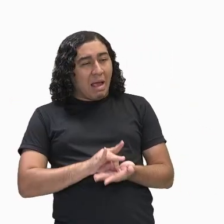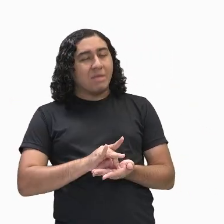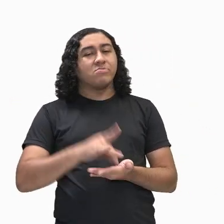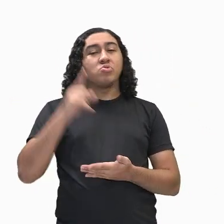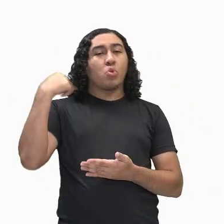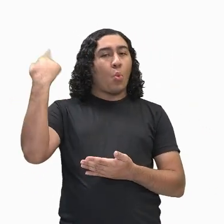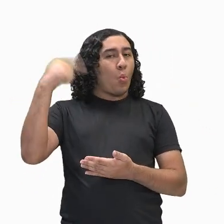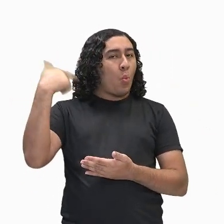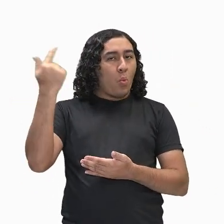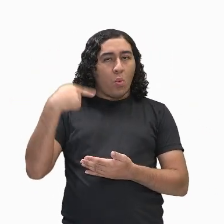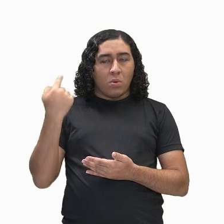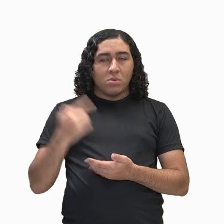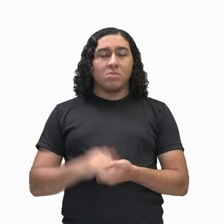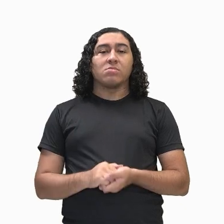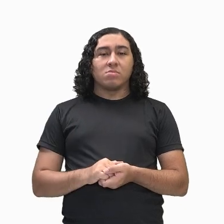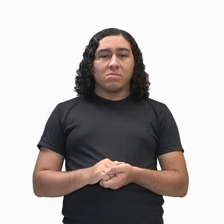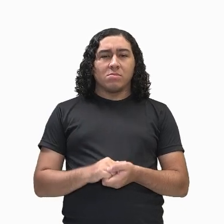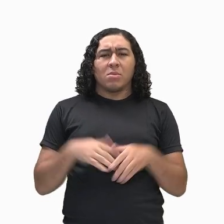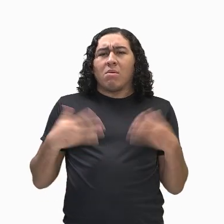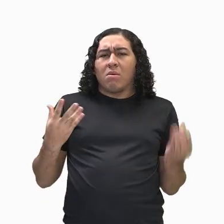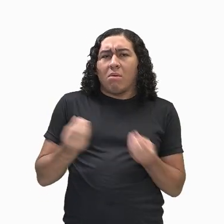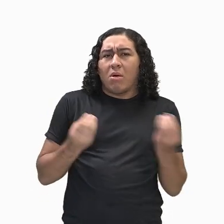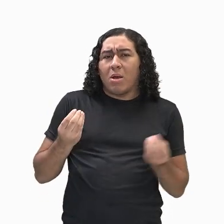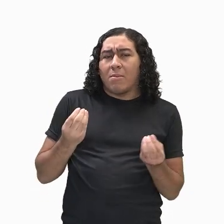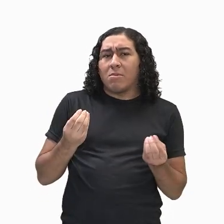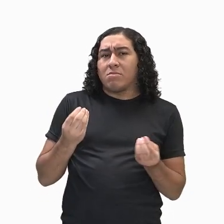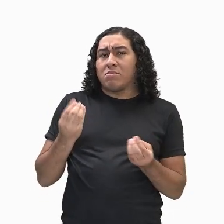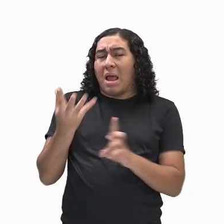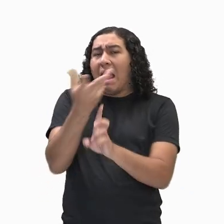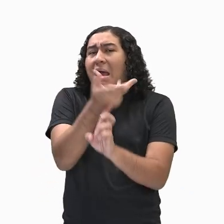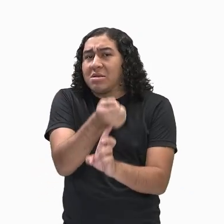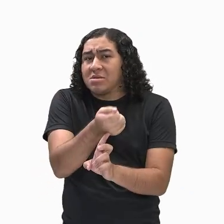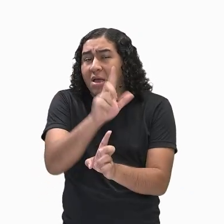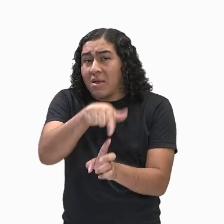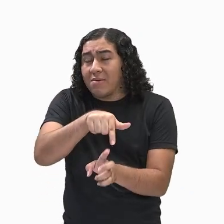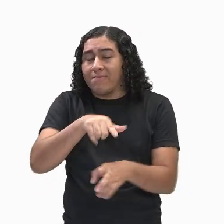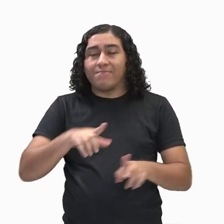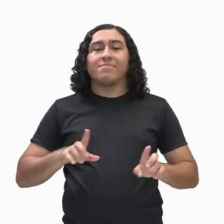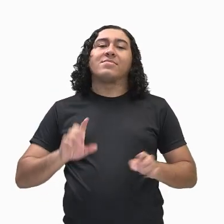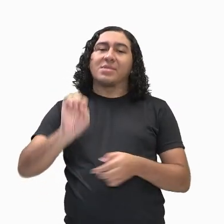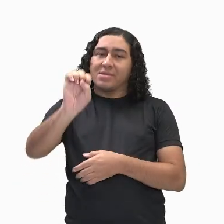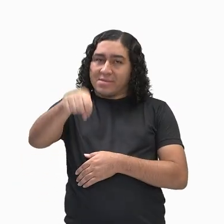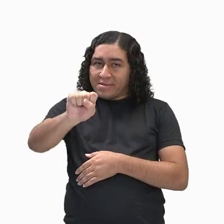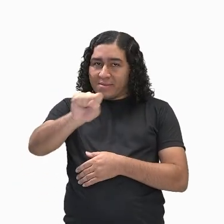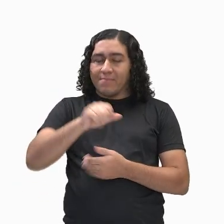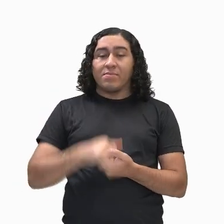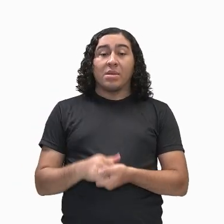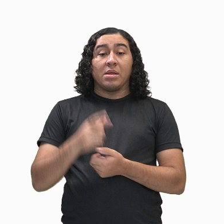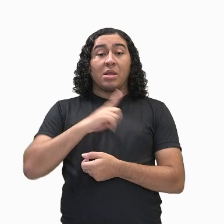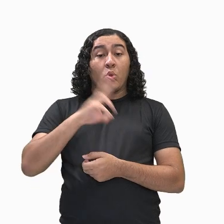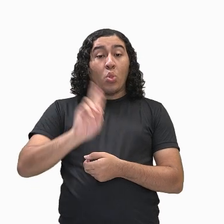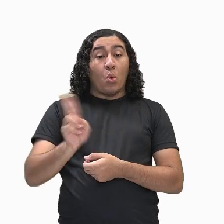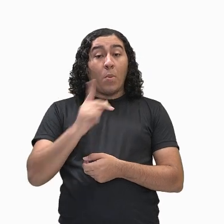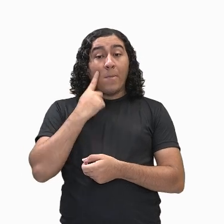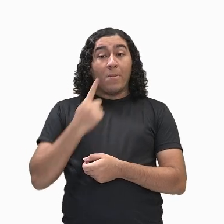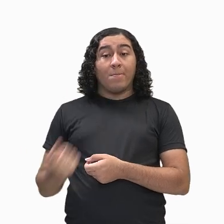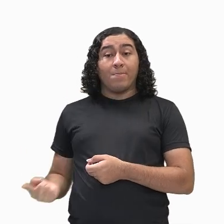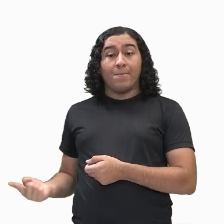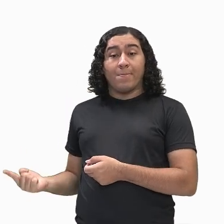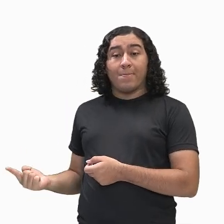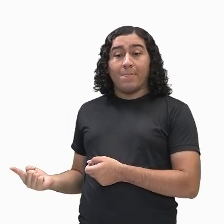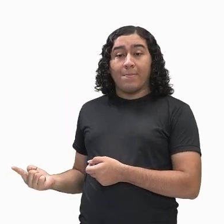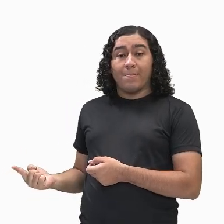maluca. Desde quando isso é uma obra de arte? É sim, gente. E ela tem um nome, é A Fonte o nome dessa